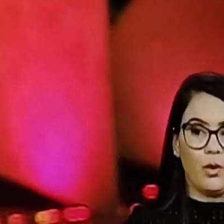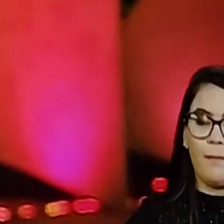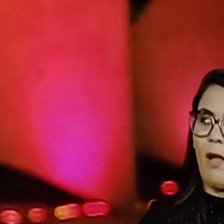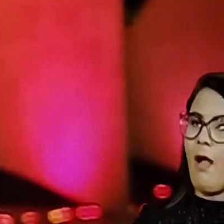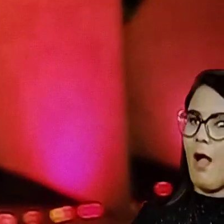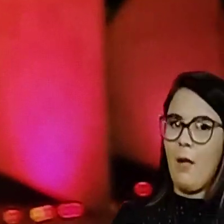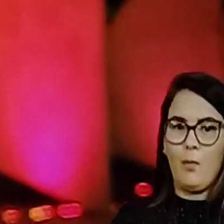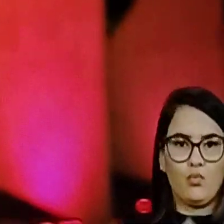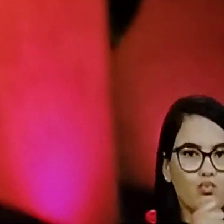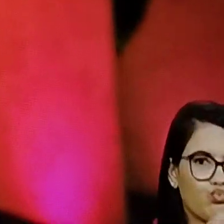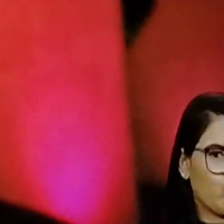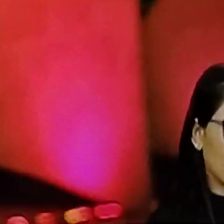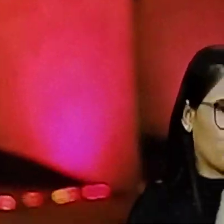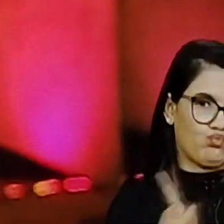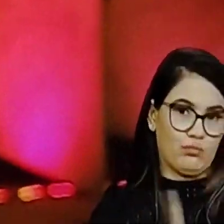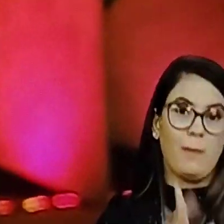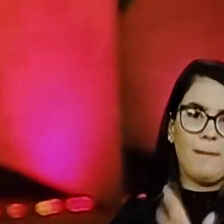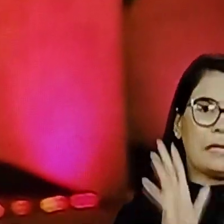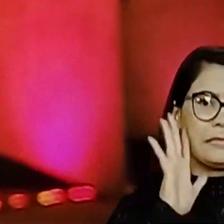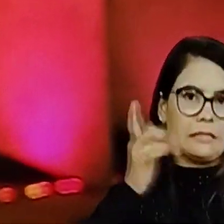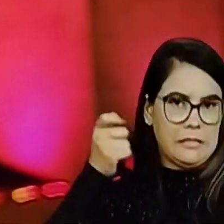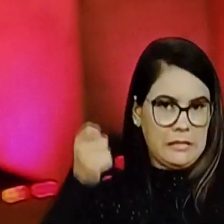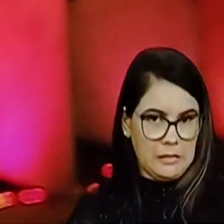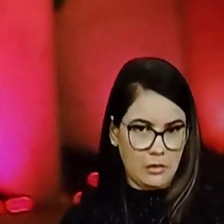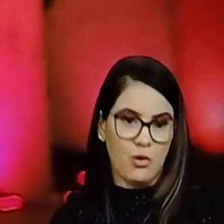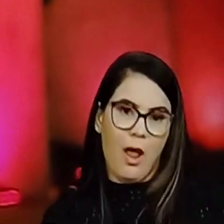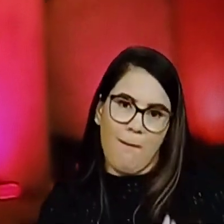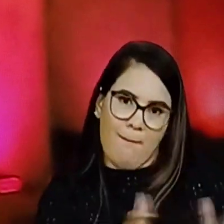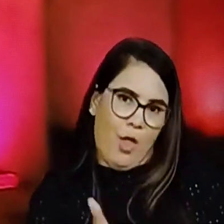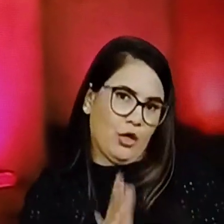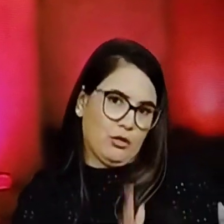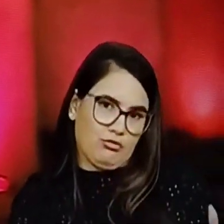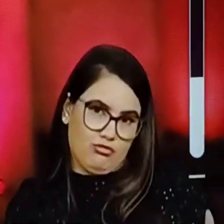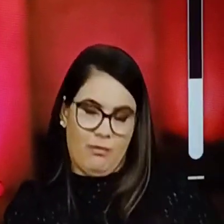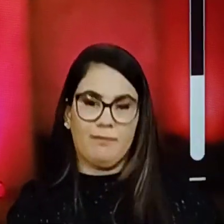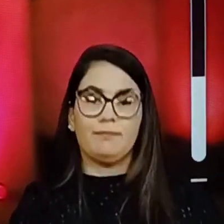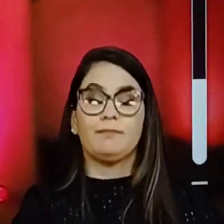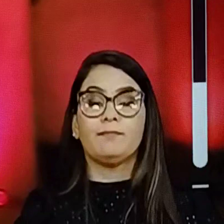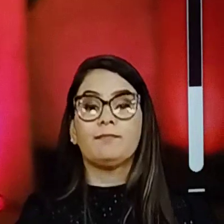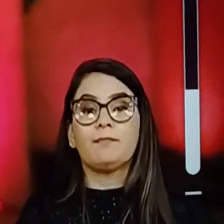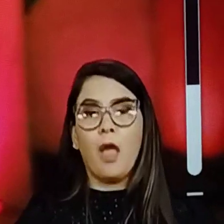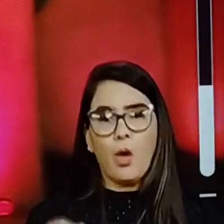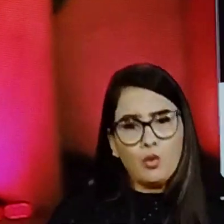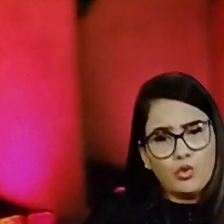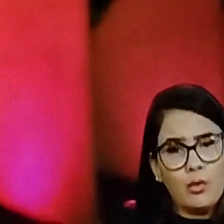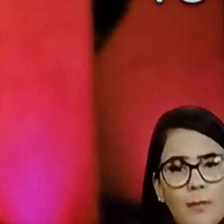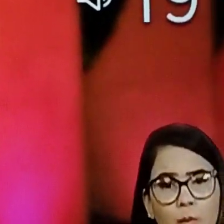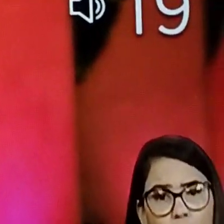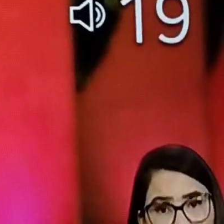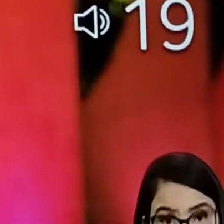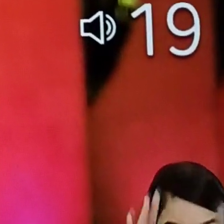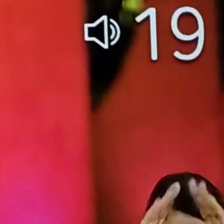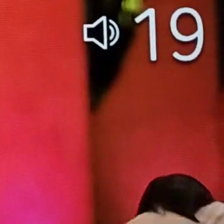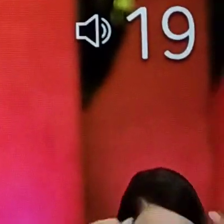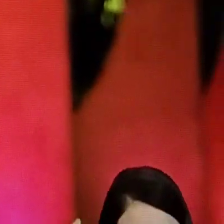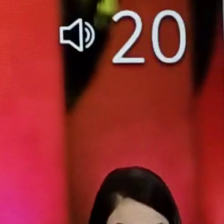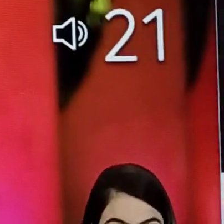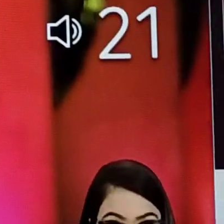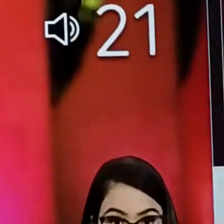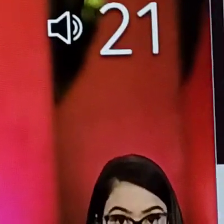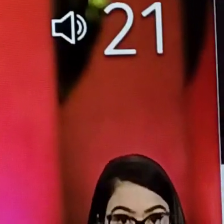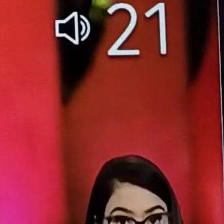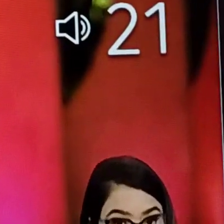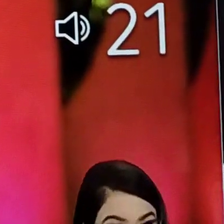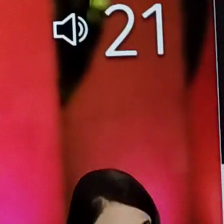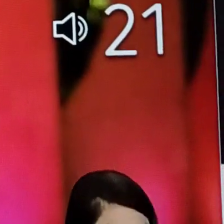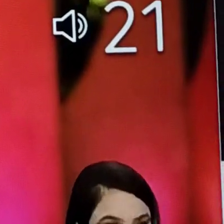não acabou, mas a decisão já foi tomada por maioria. Esse julgamento começou aqui na Suprema Corte em